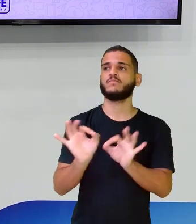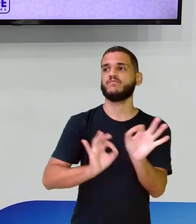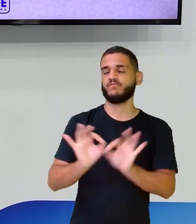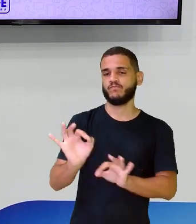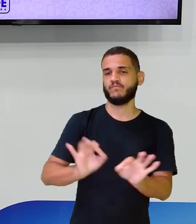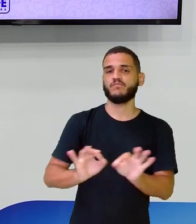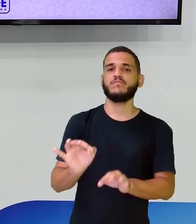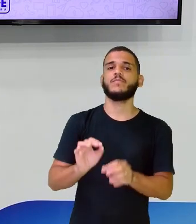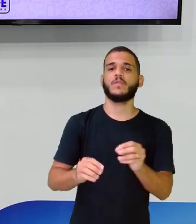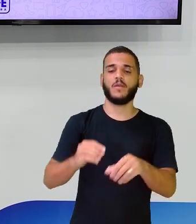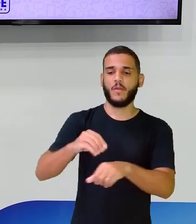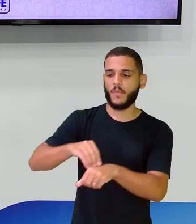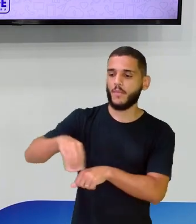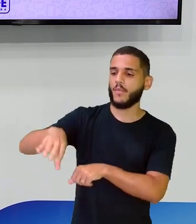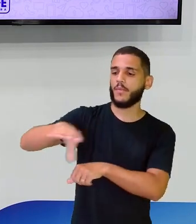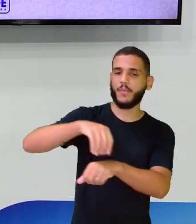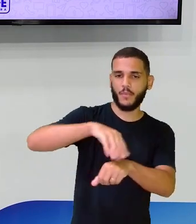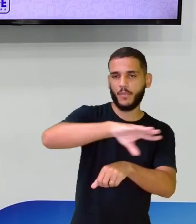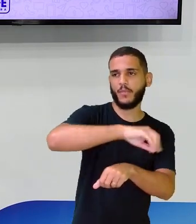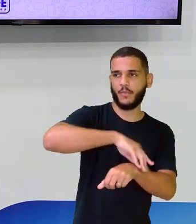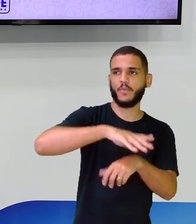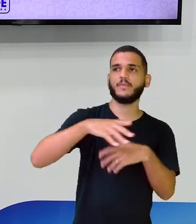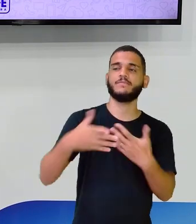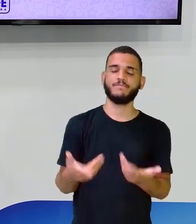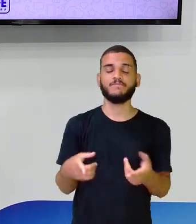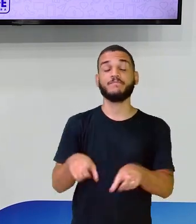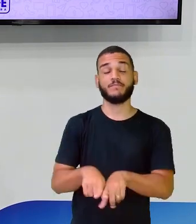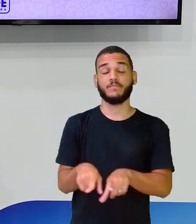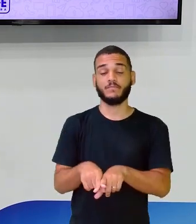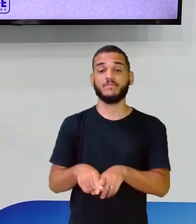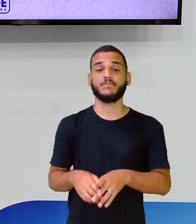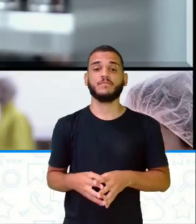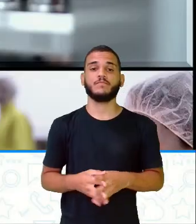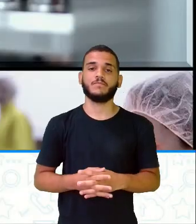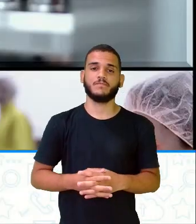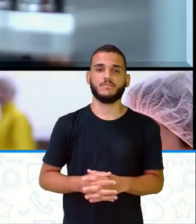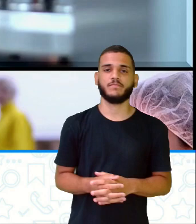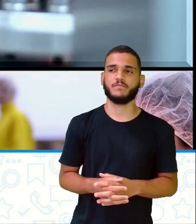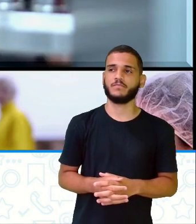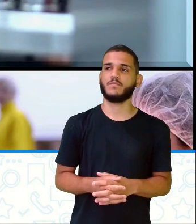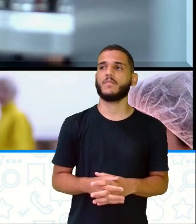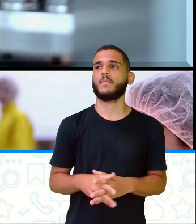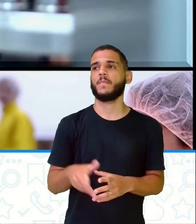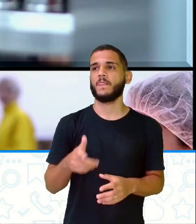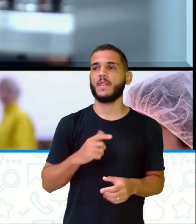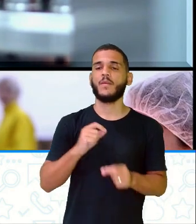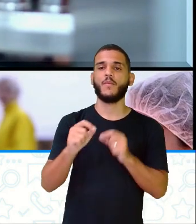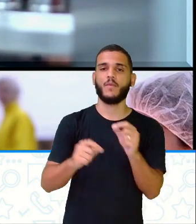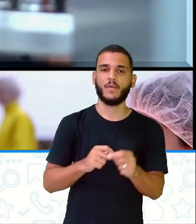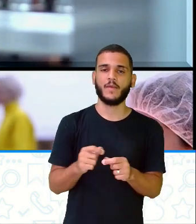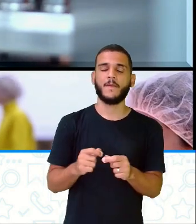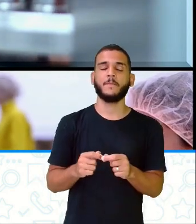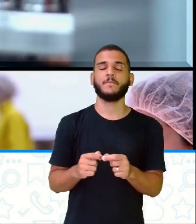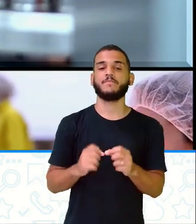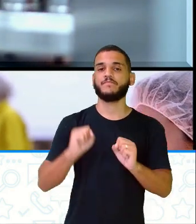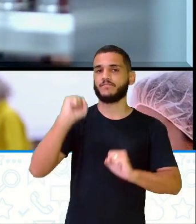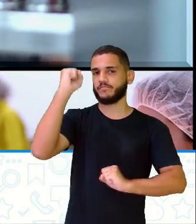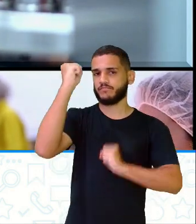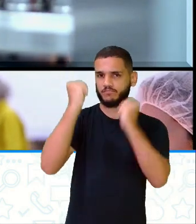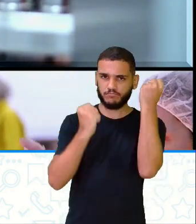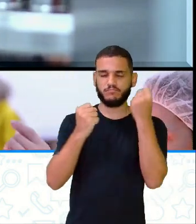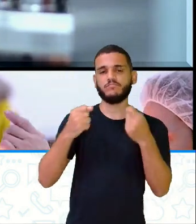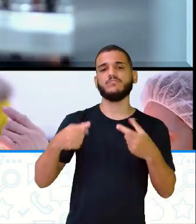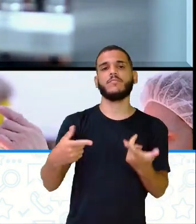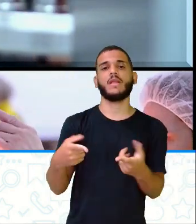que vão mandando água para a casa das pessoas, tá certo? Também, ó, atividades industriais. A indústria,